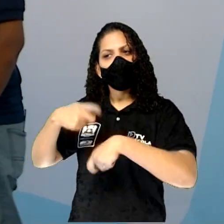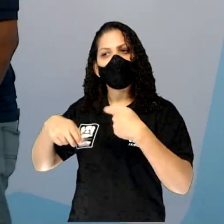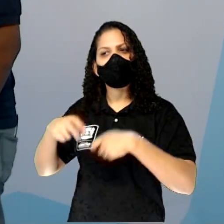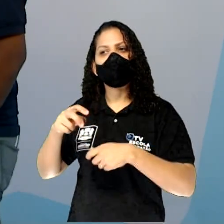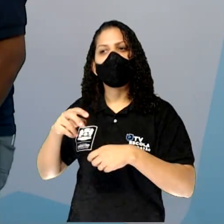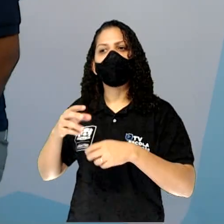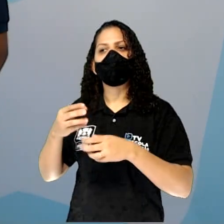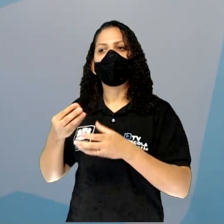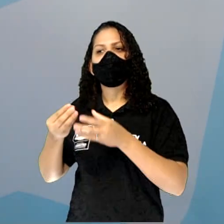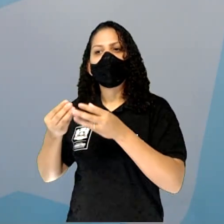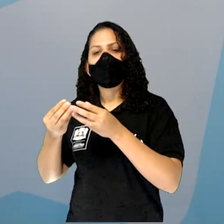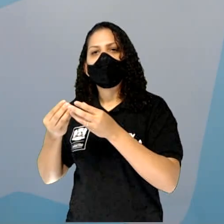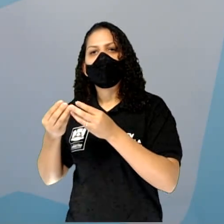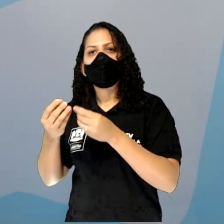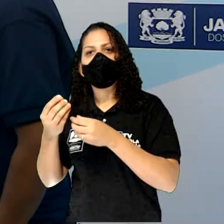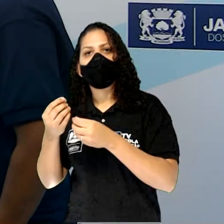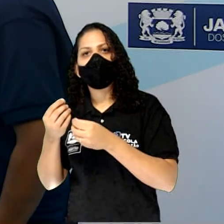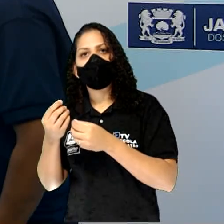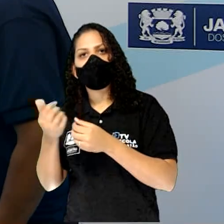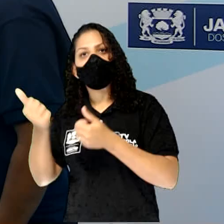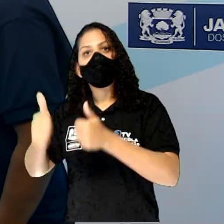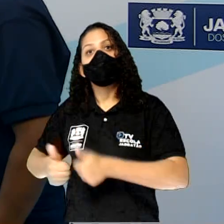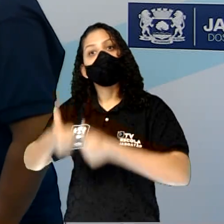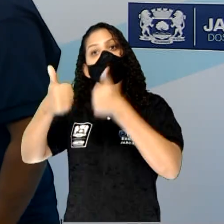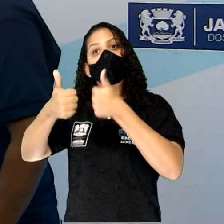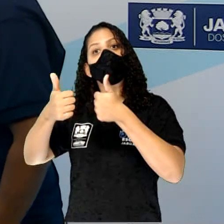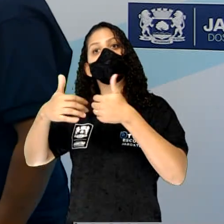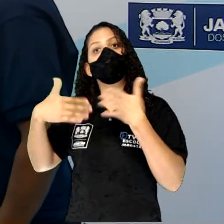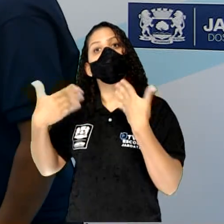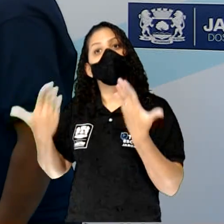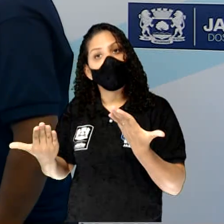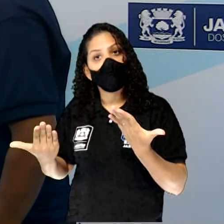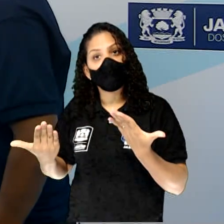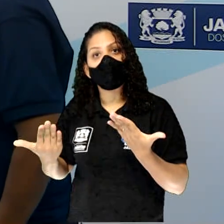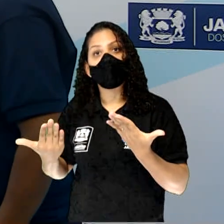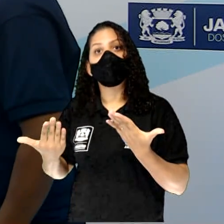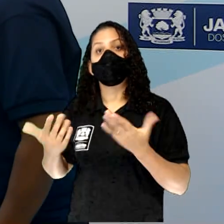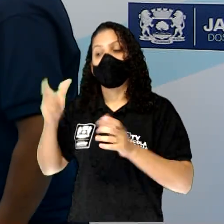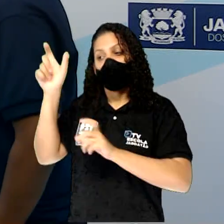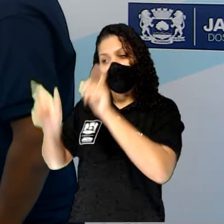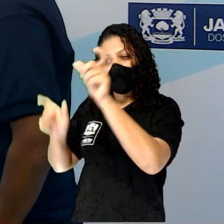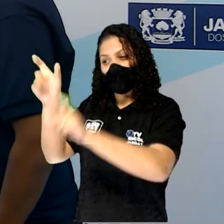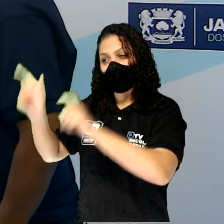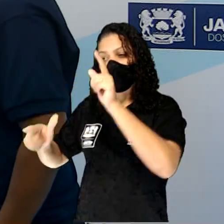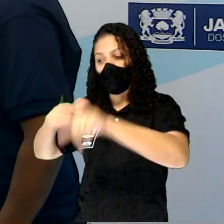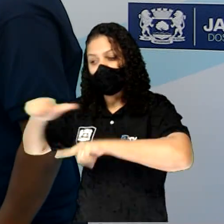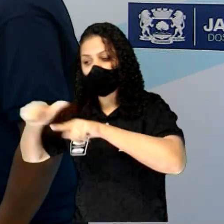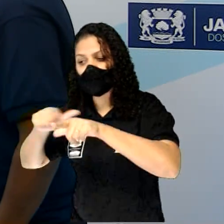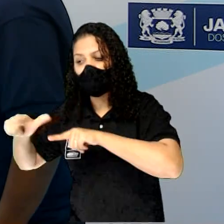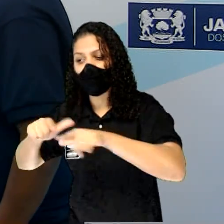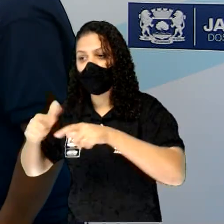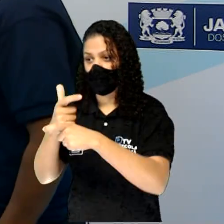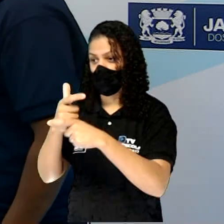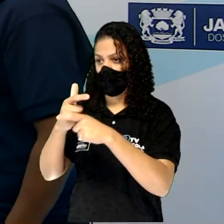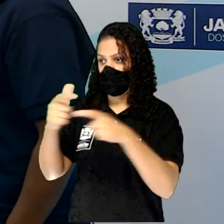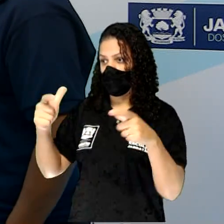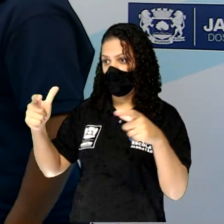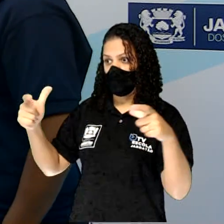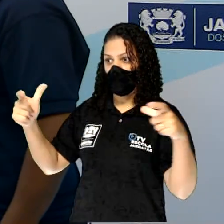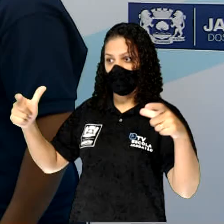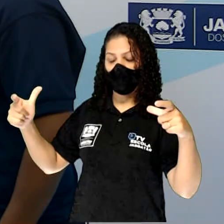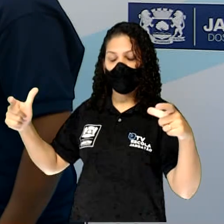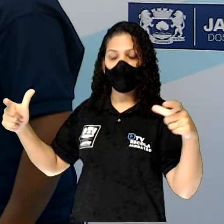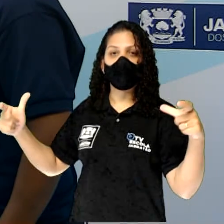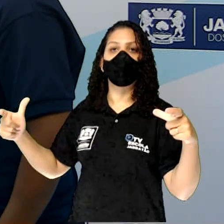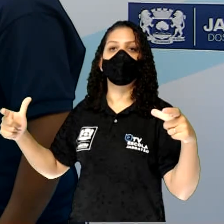obra barata e abundante. Abundante aqui, ó, mais de 1,4